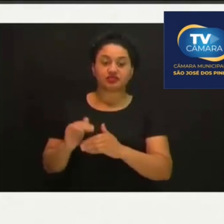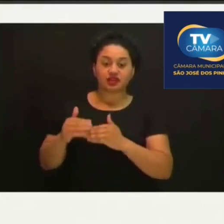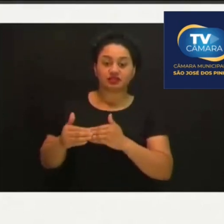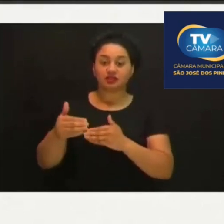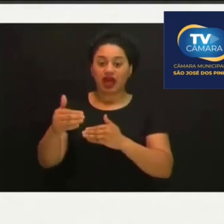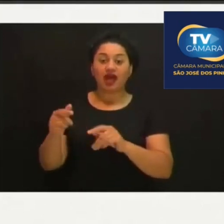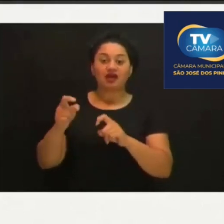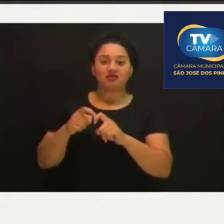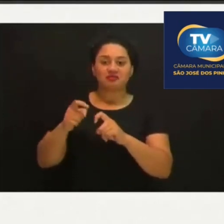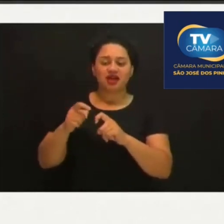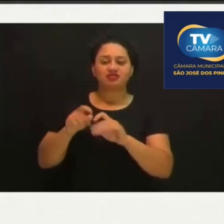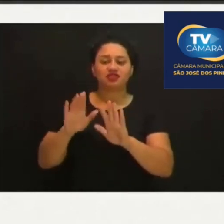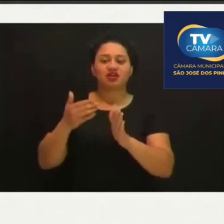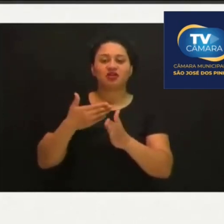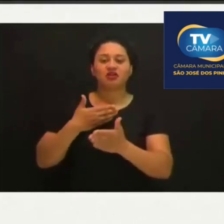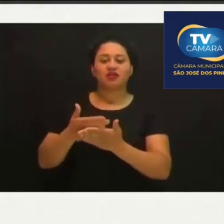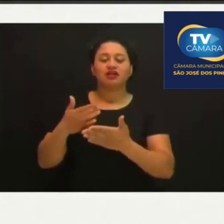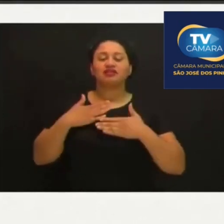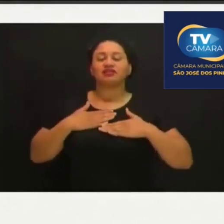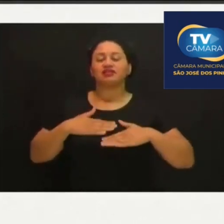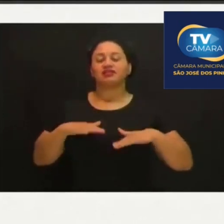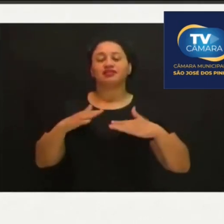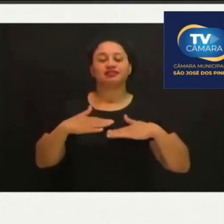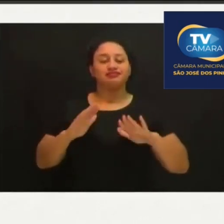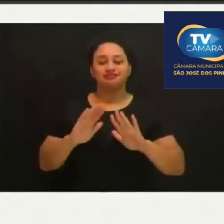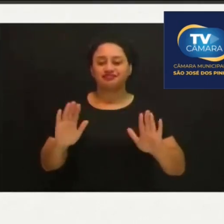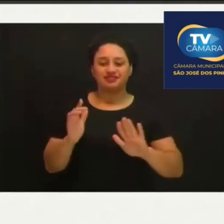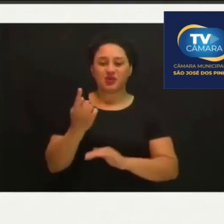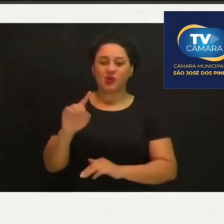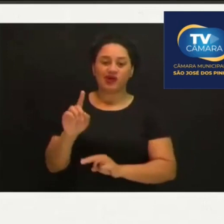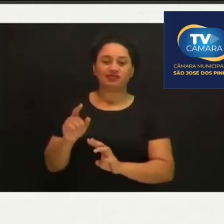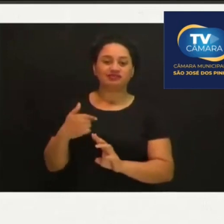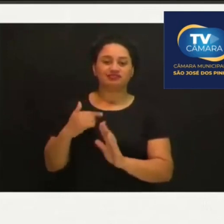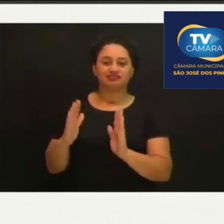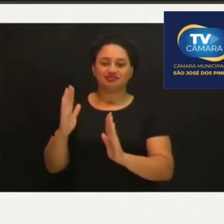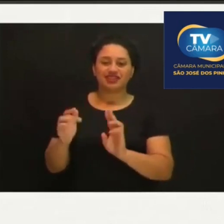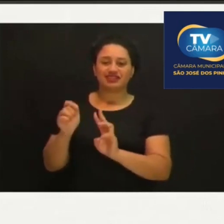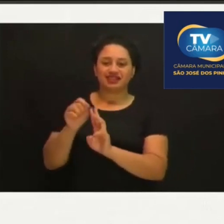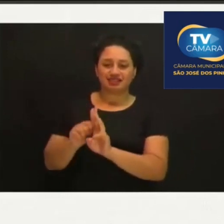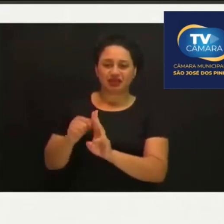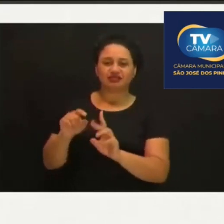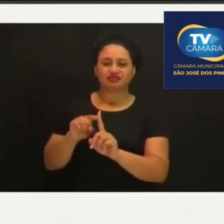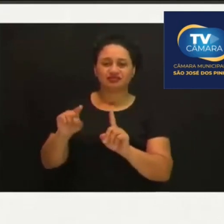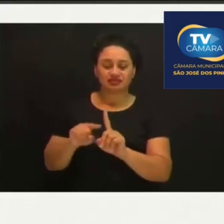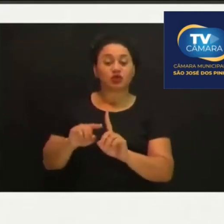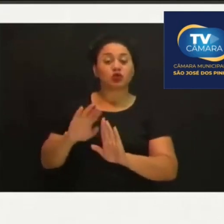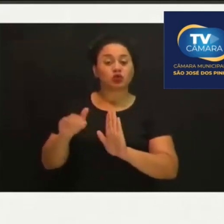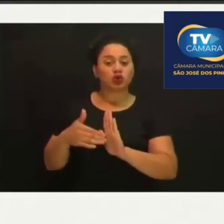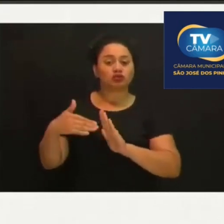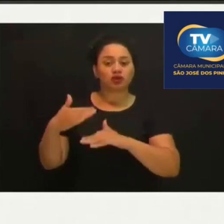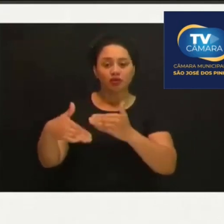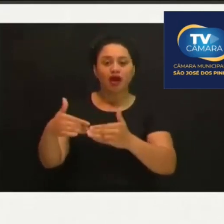obstetra já começa a respirar mais tranquilo. Nós já chegamos ao último trimestre de gestação, está tudo caminhando, este bebê